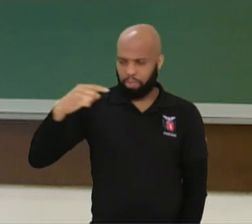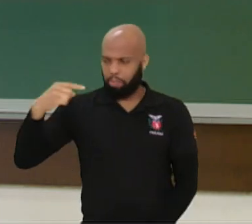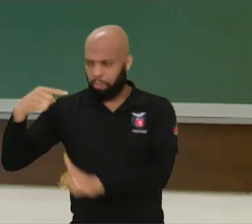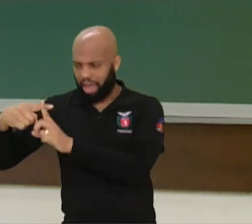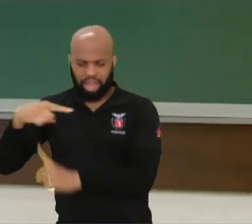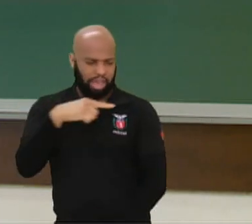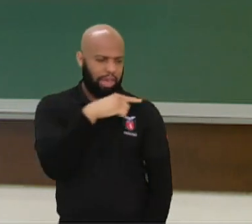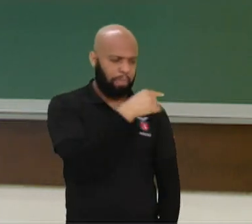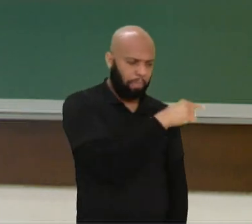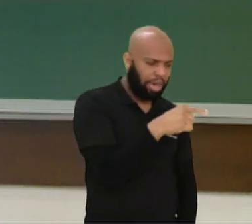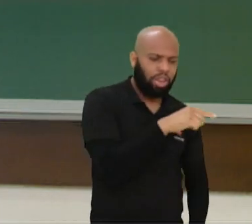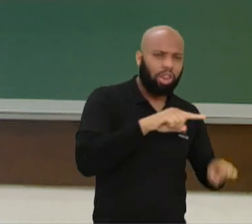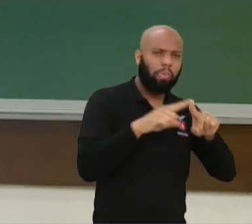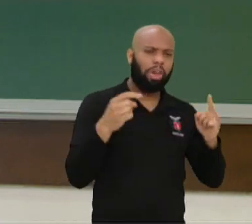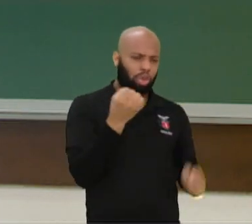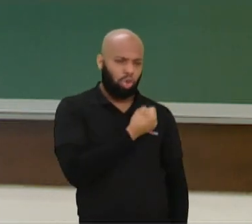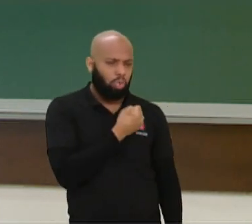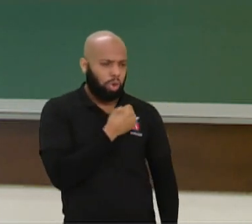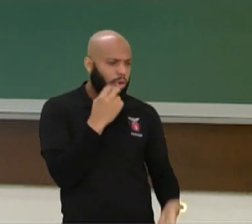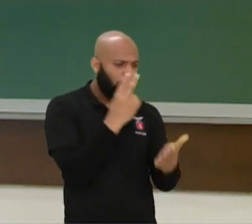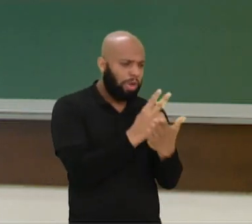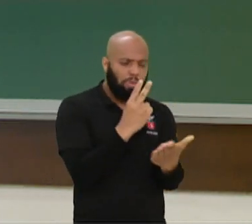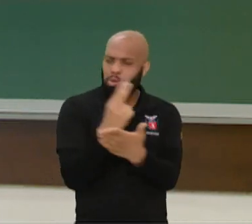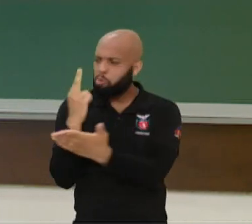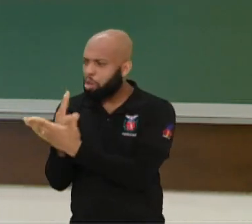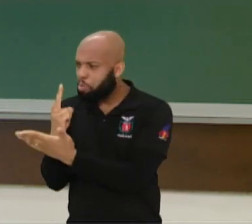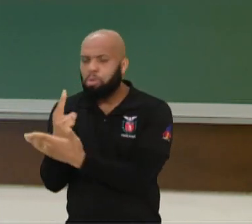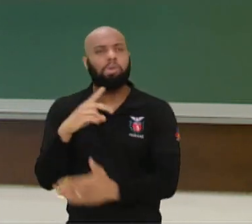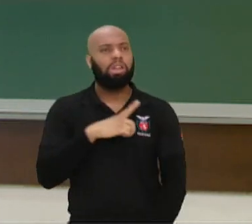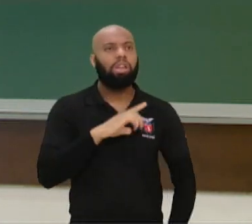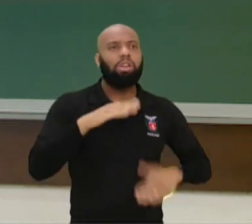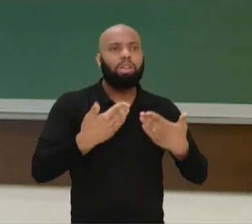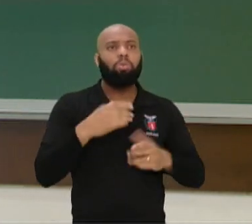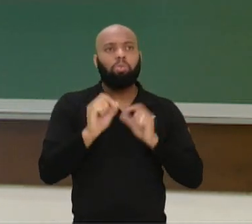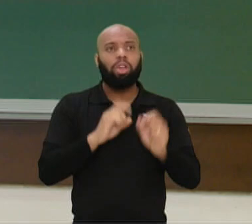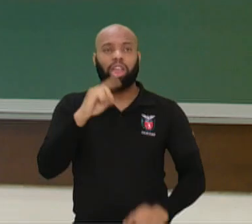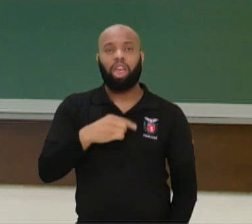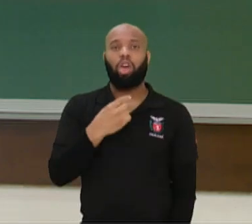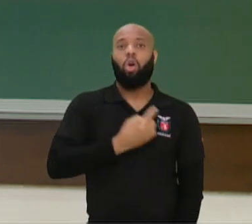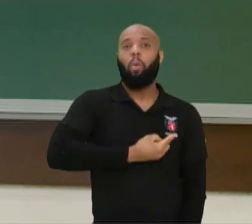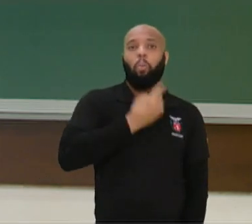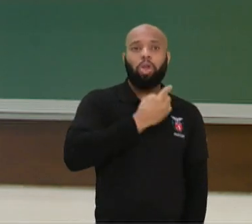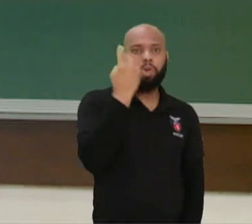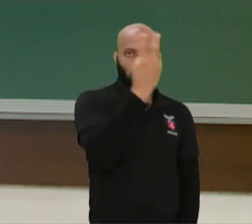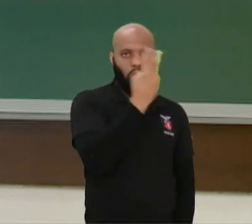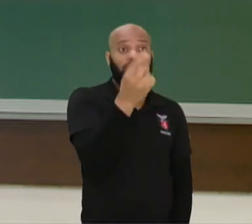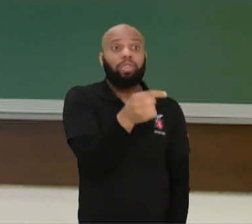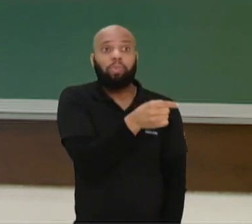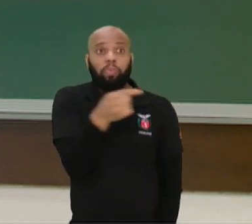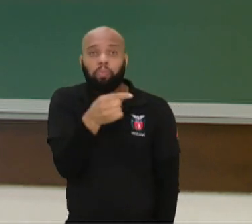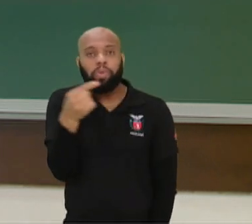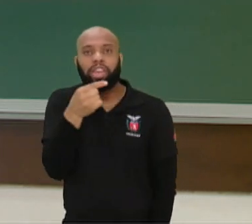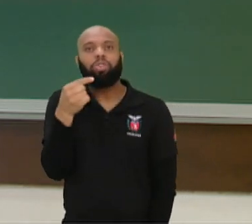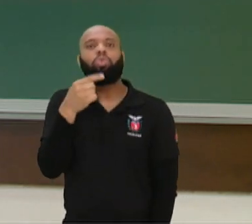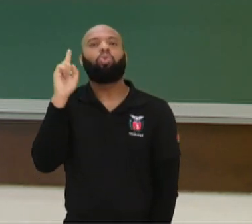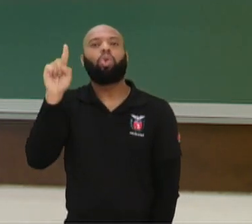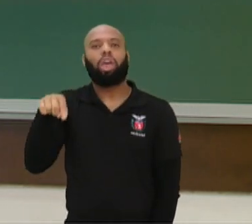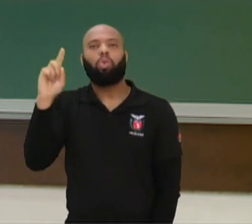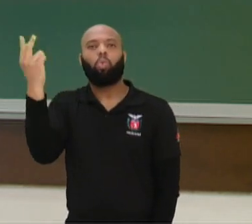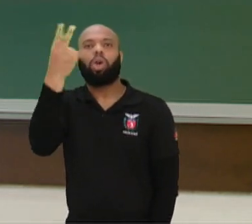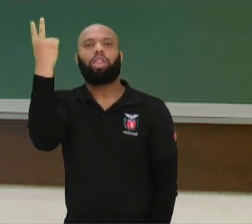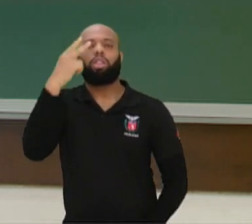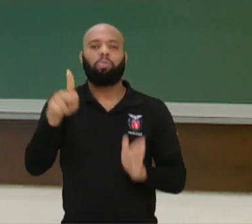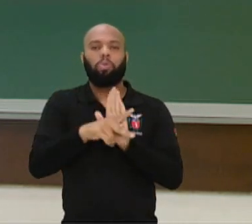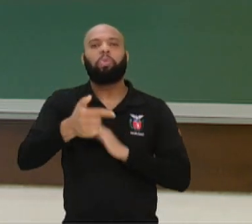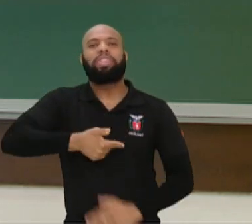Isso vai ser o quadrado do primeiro, que é 2, menos o quadrado do segundo termo, que é 2i